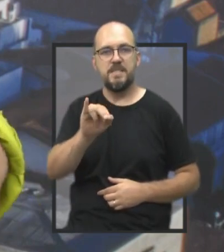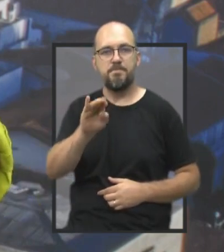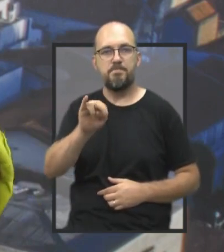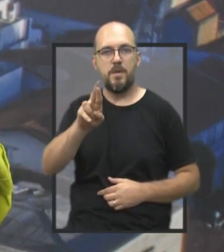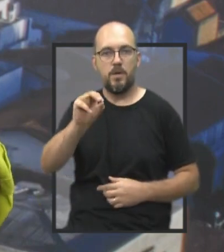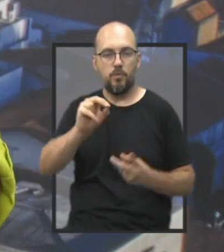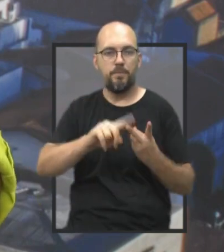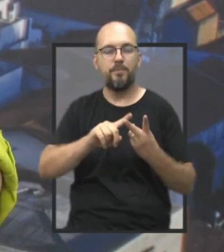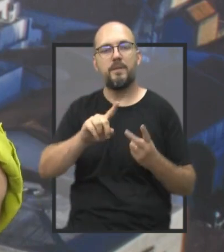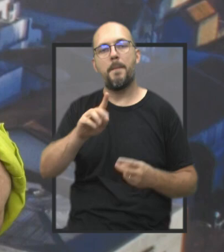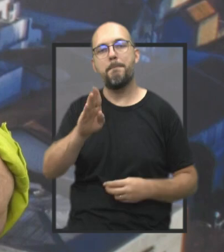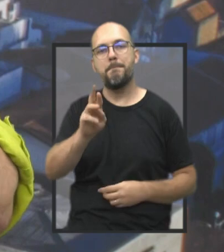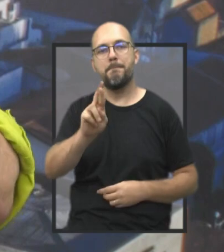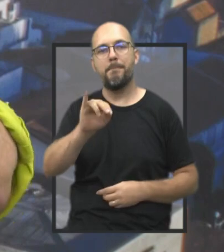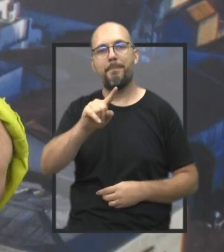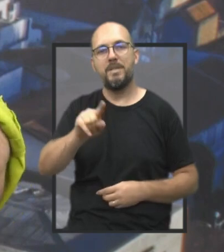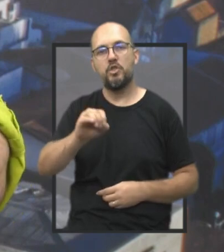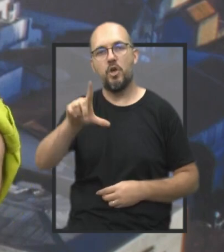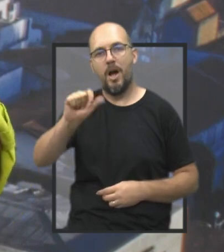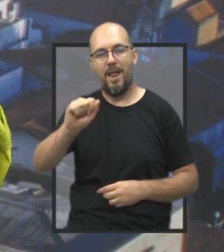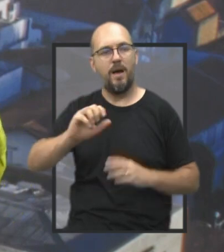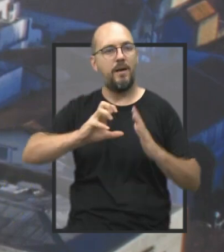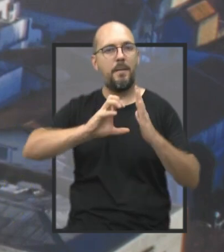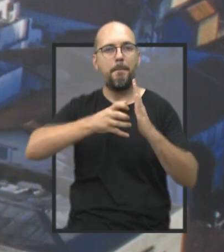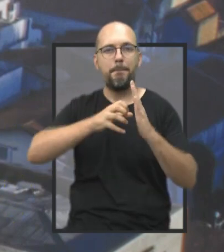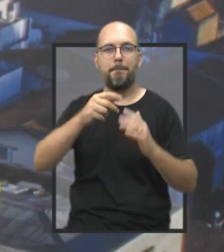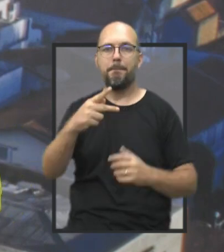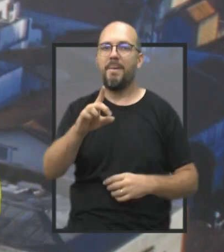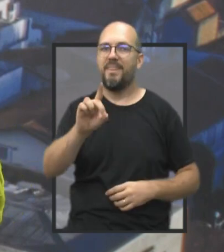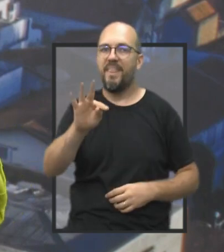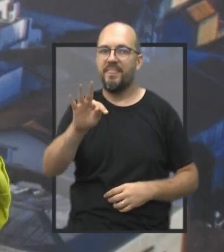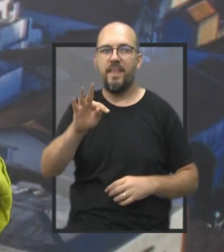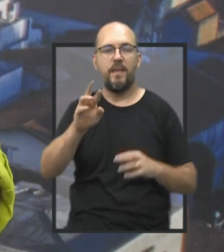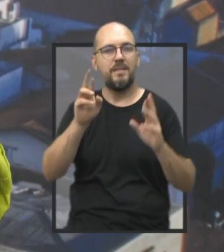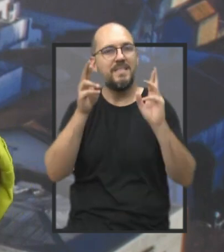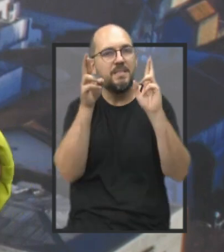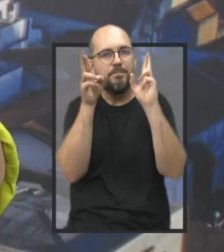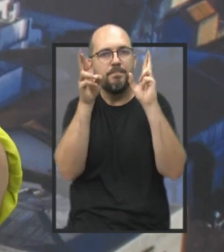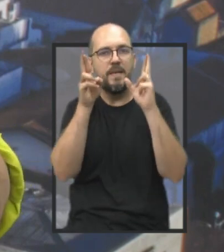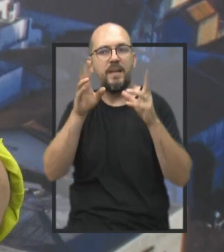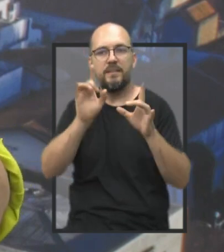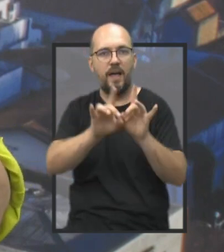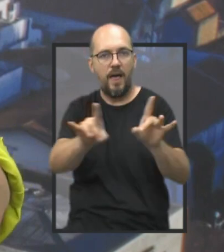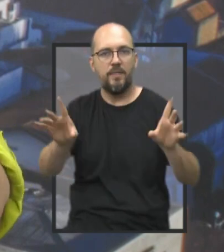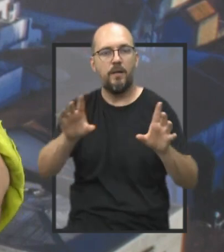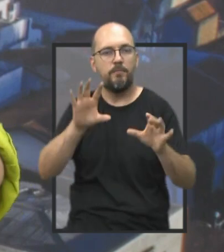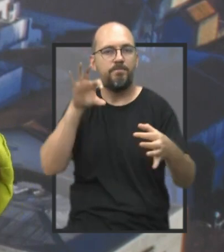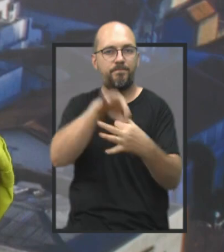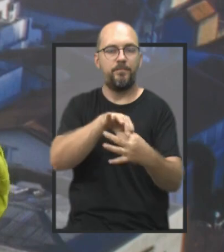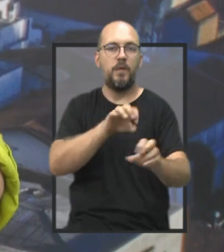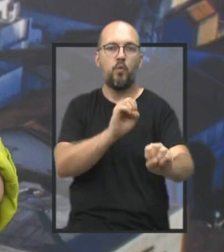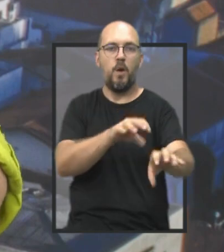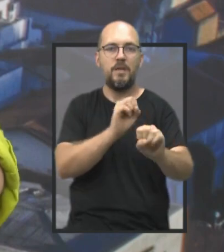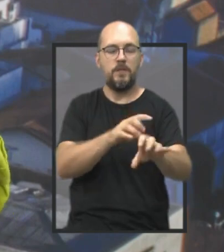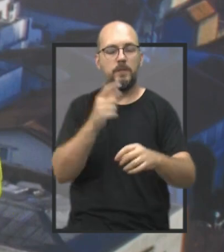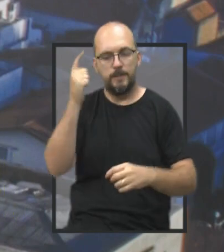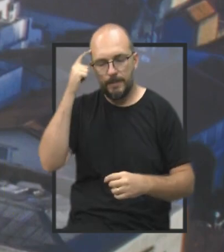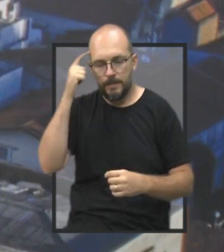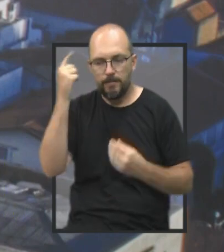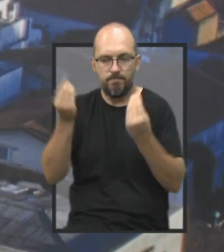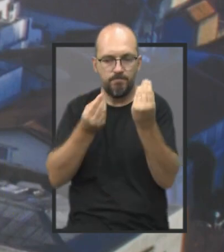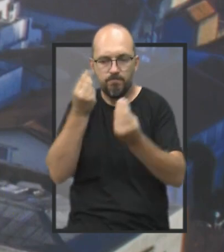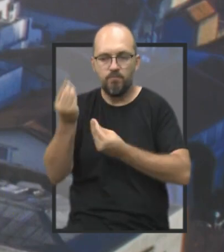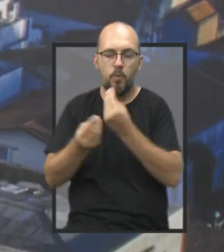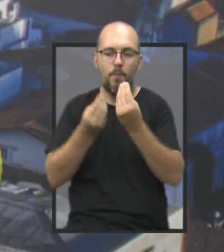essa questão do PDT, por toda essa esperança que o PDT traz através da educação para uma implementação